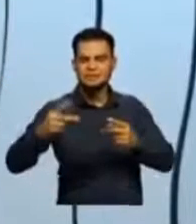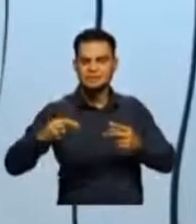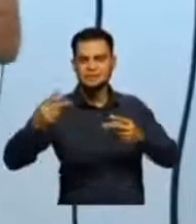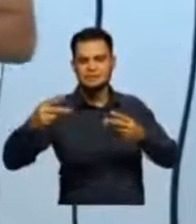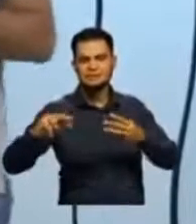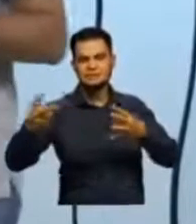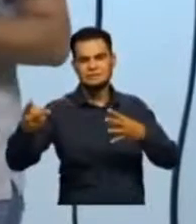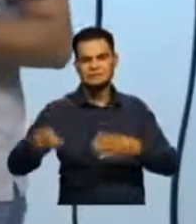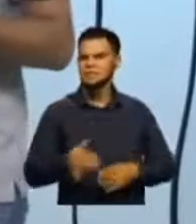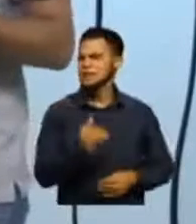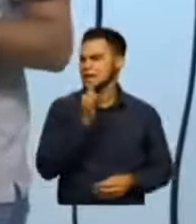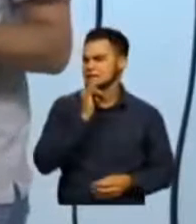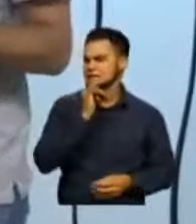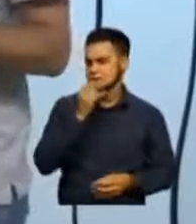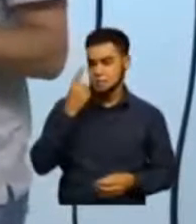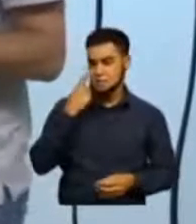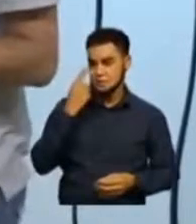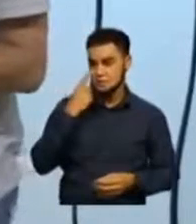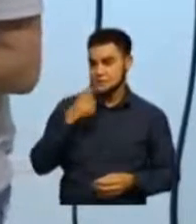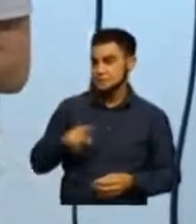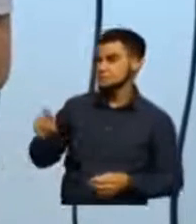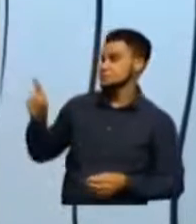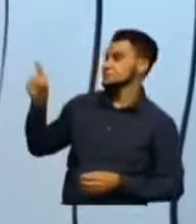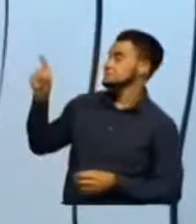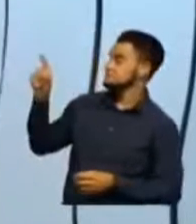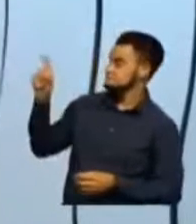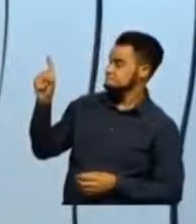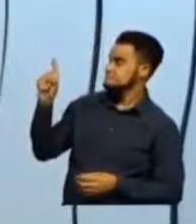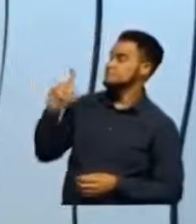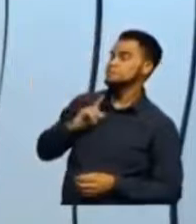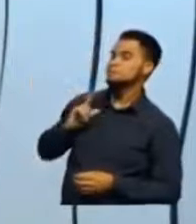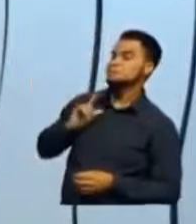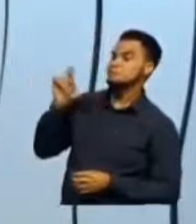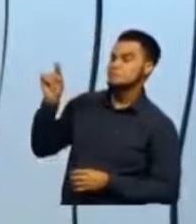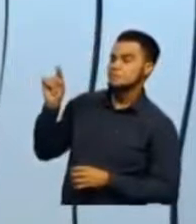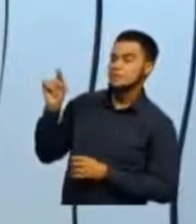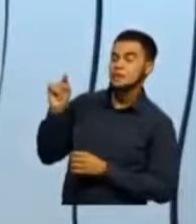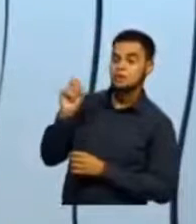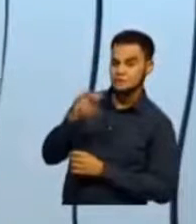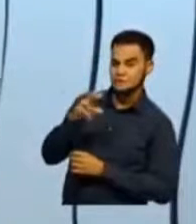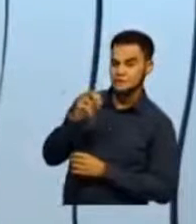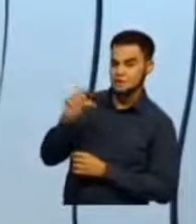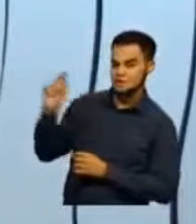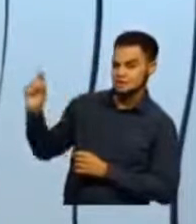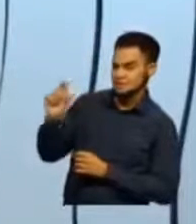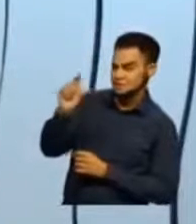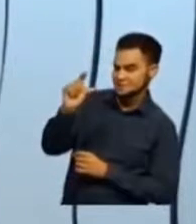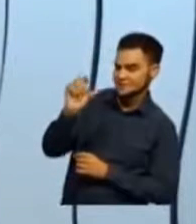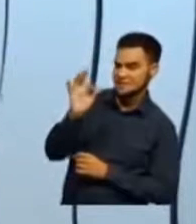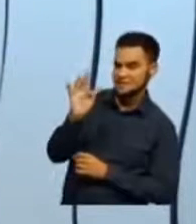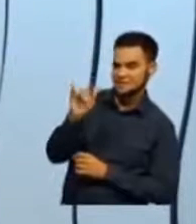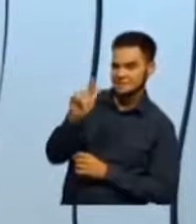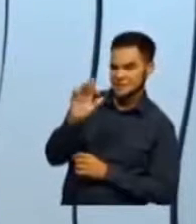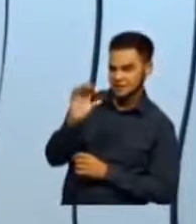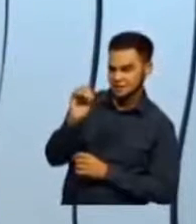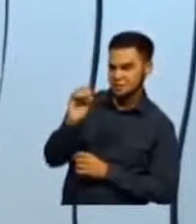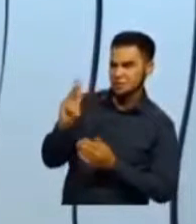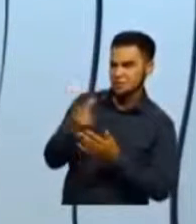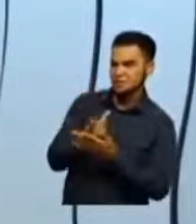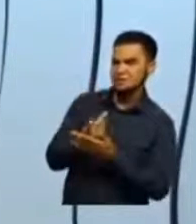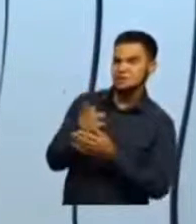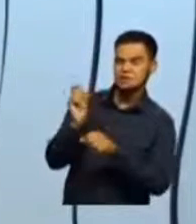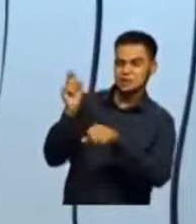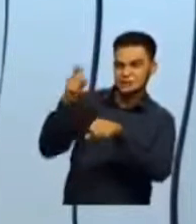um fago, que vai ser um vírus bacteriófago. Ele vai se ligar à célula, ocorreu a adsorção,